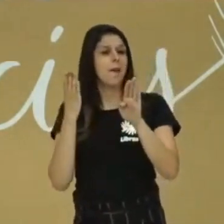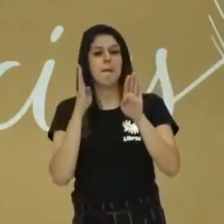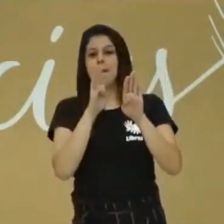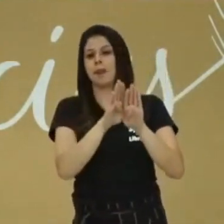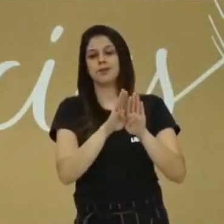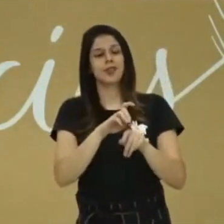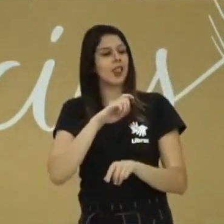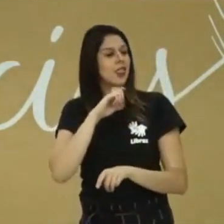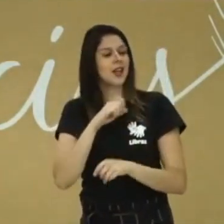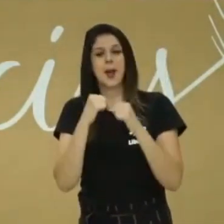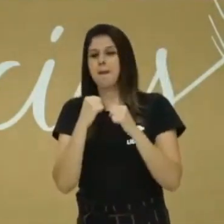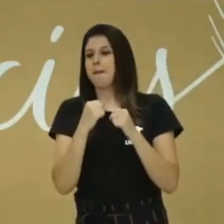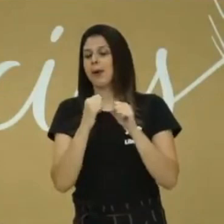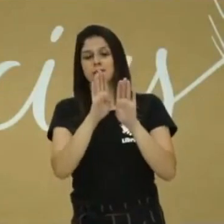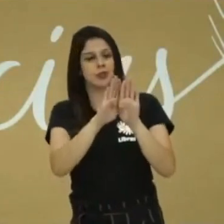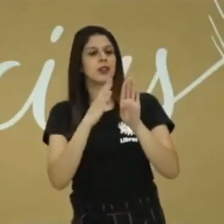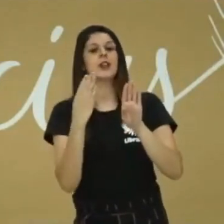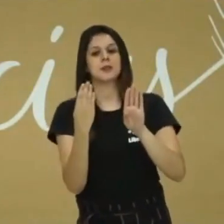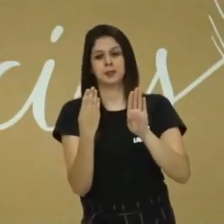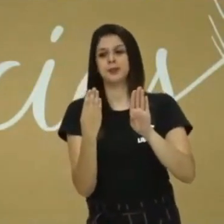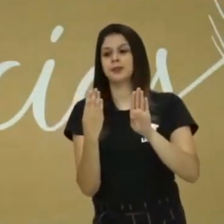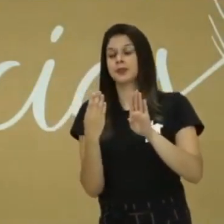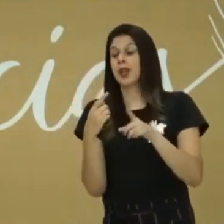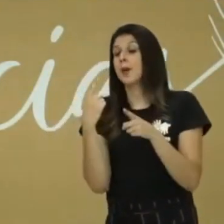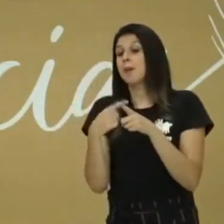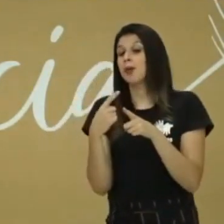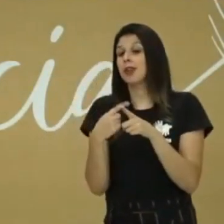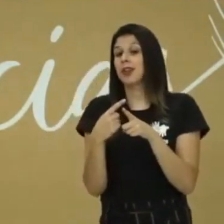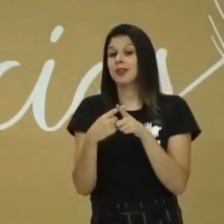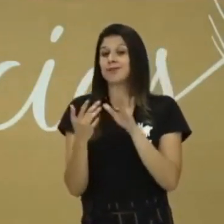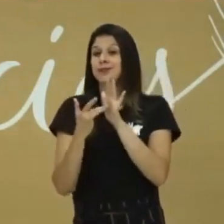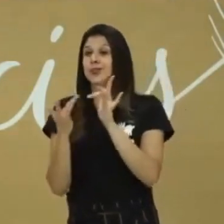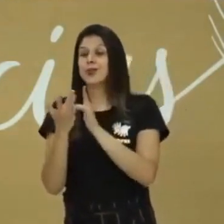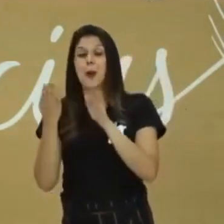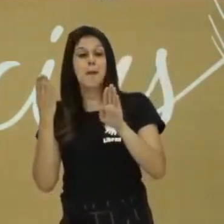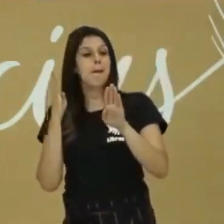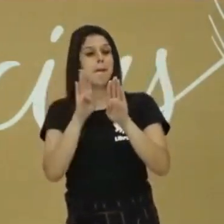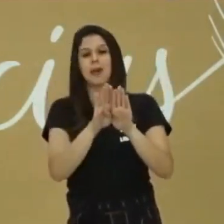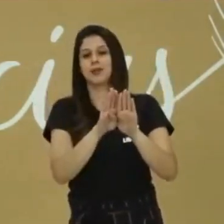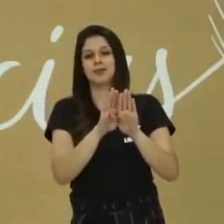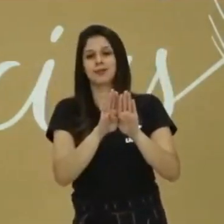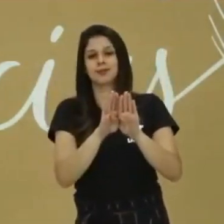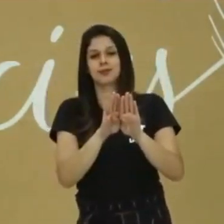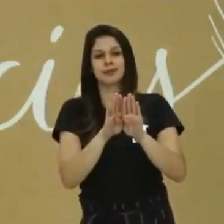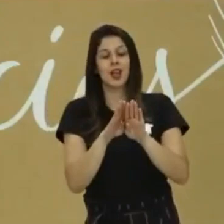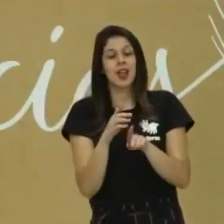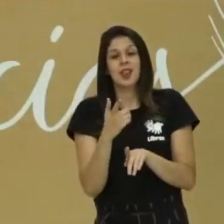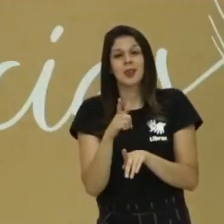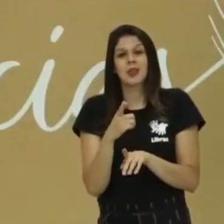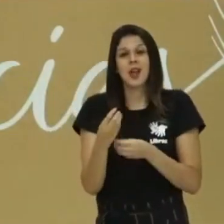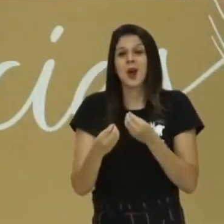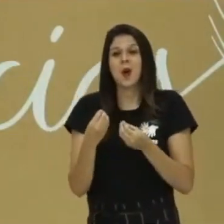uma forma que ninguém poderá abri-la porque a fechadura Dessa porta não atende aos requisitos